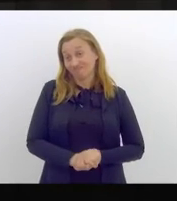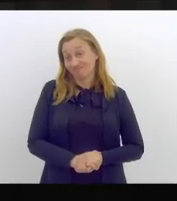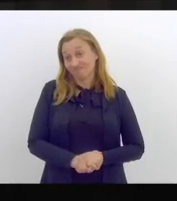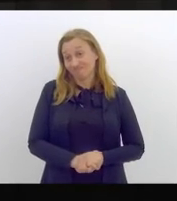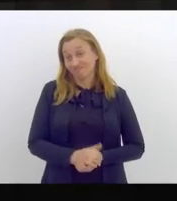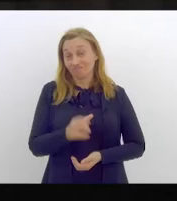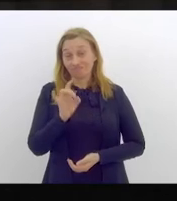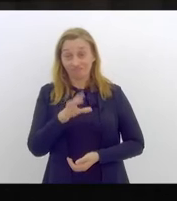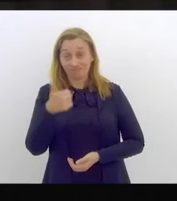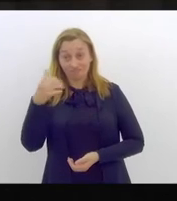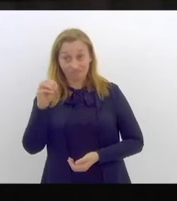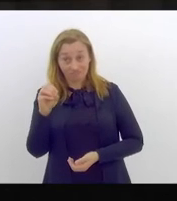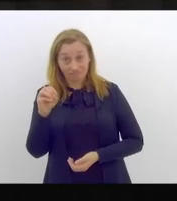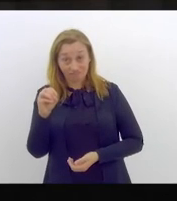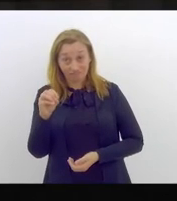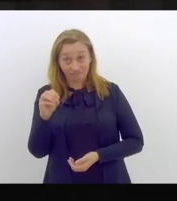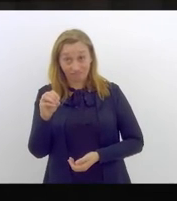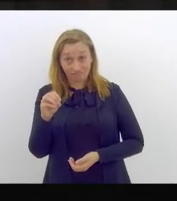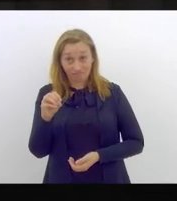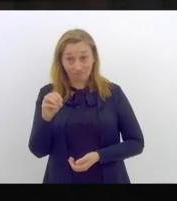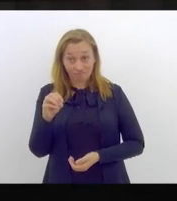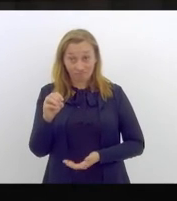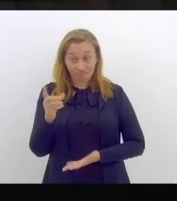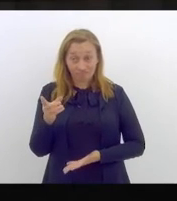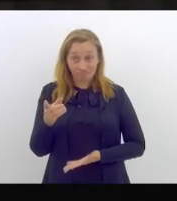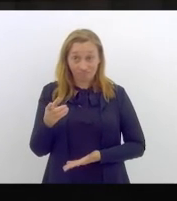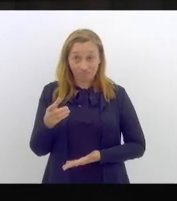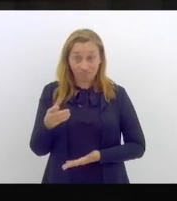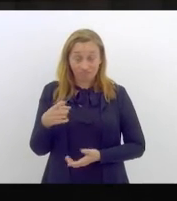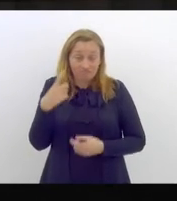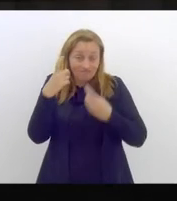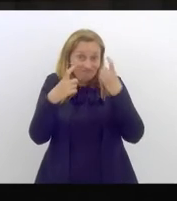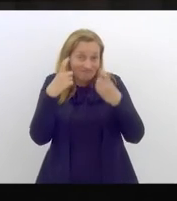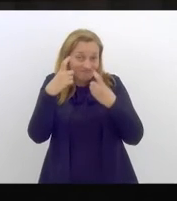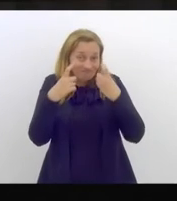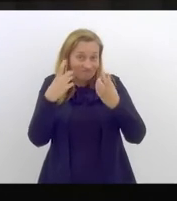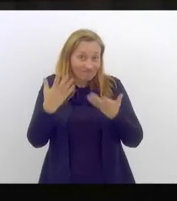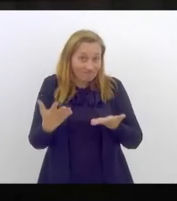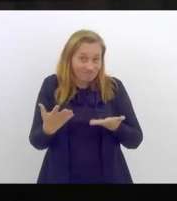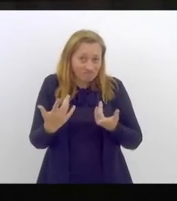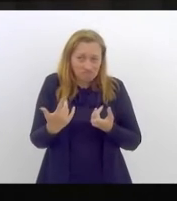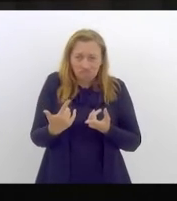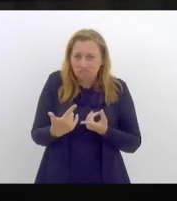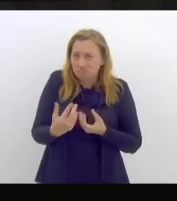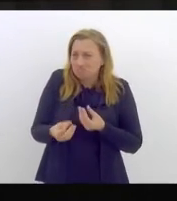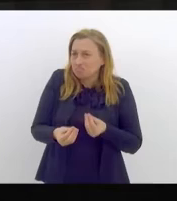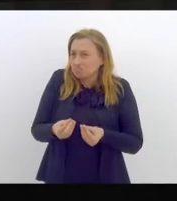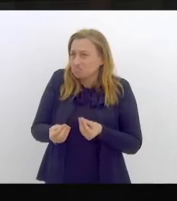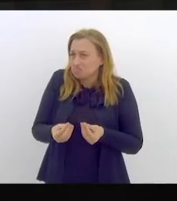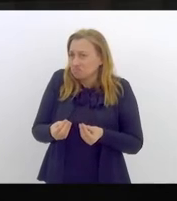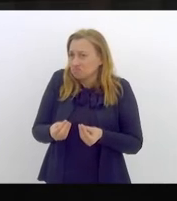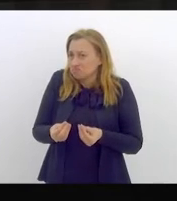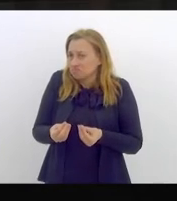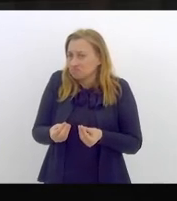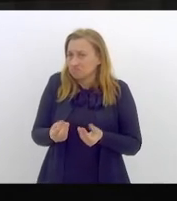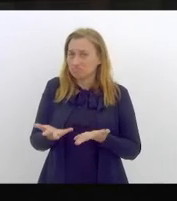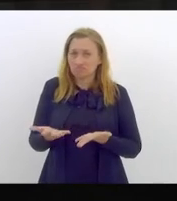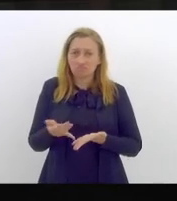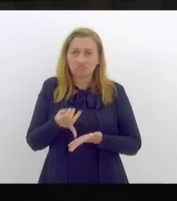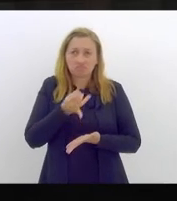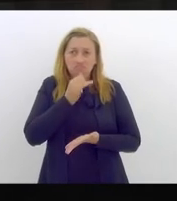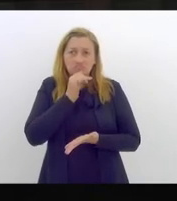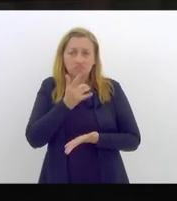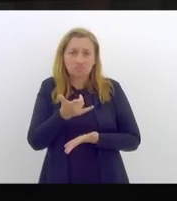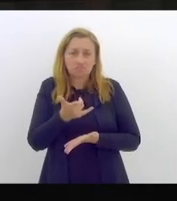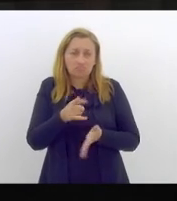só 10 tiveram esse nível de preocupação, como é que vai ficar, por exemplo,